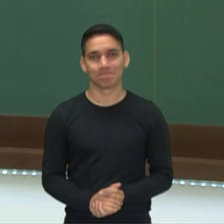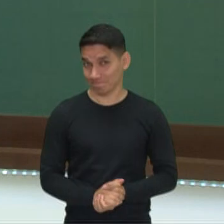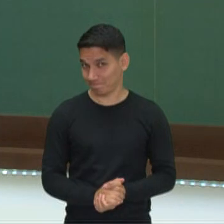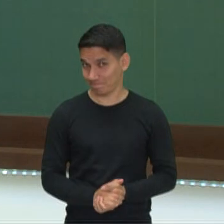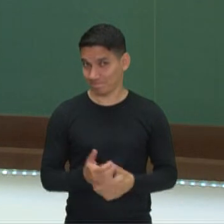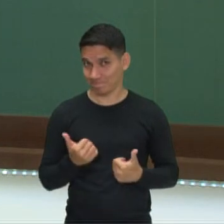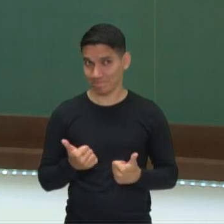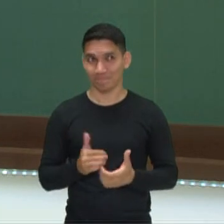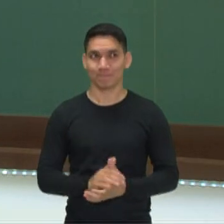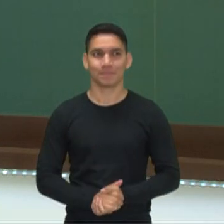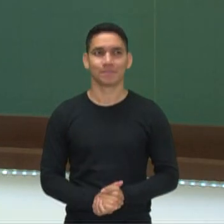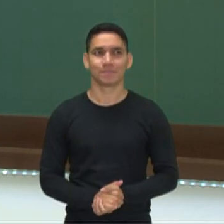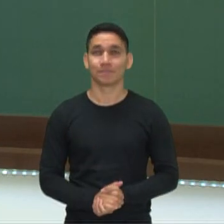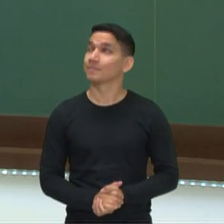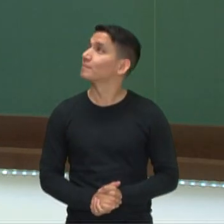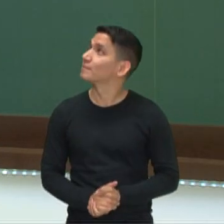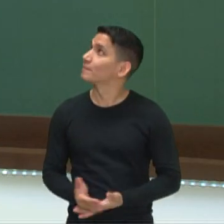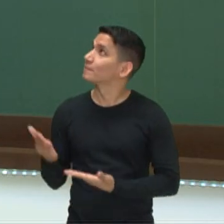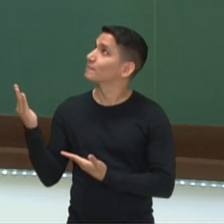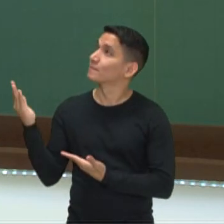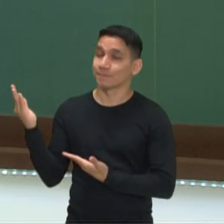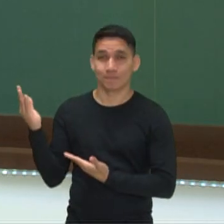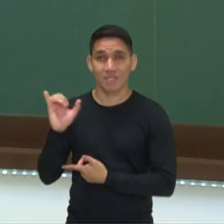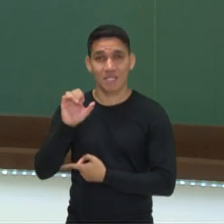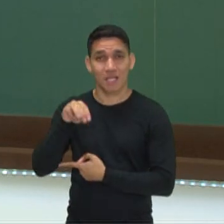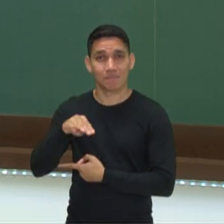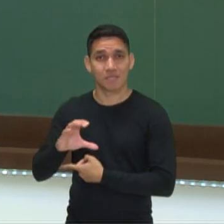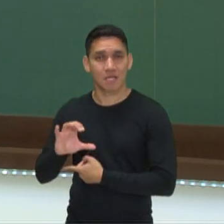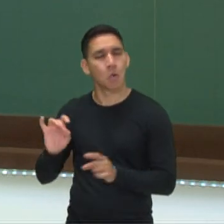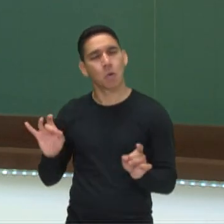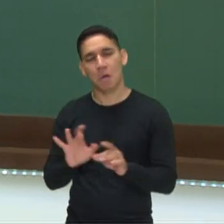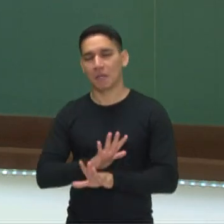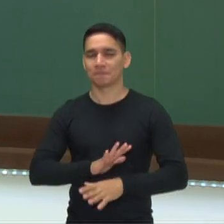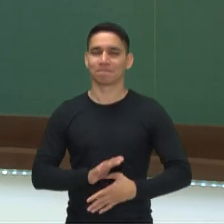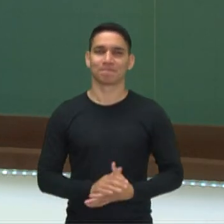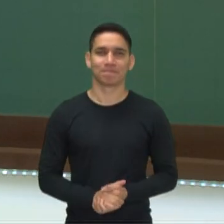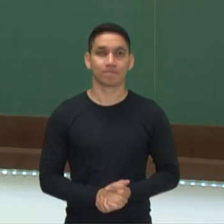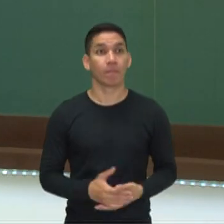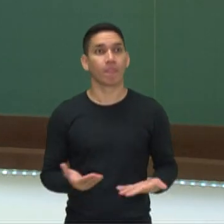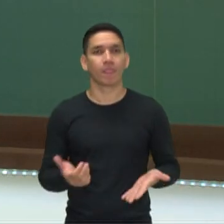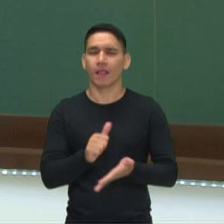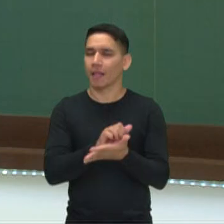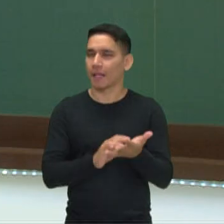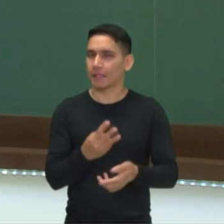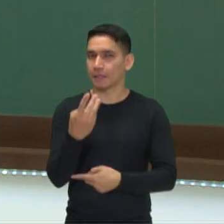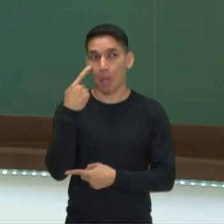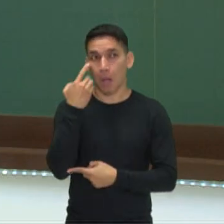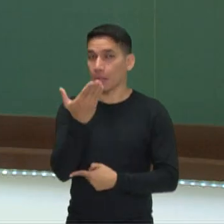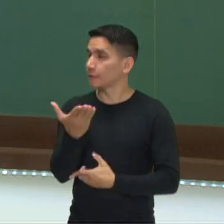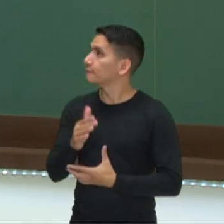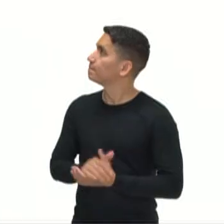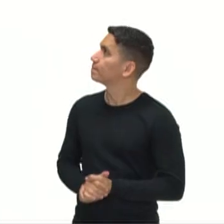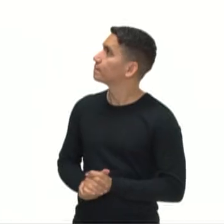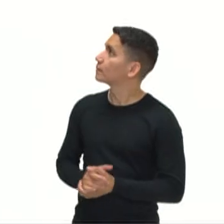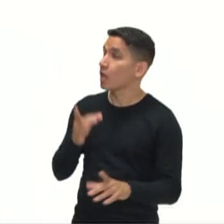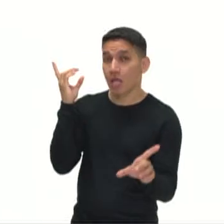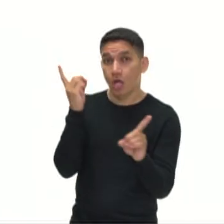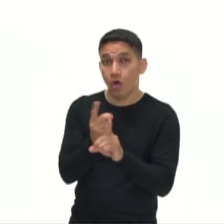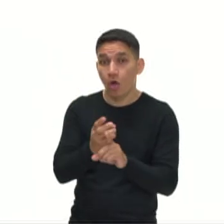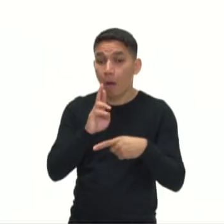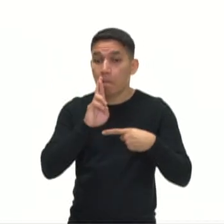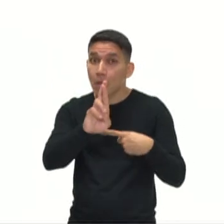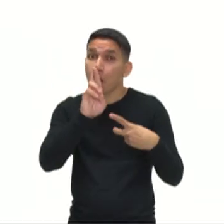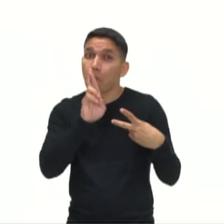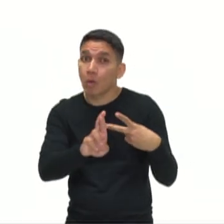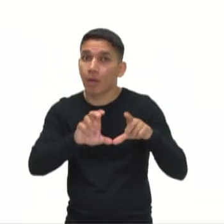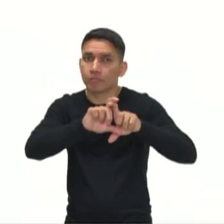ok? Então, olha lá, certo o IMC? Então, fechou. E agora 3 para você. Diz assim, ó, encontre as raízes